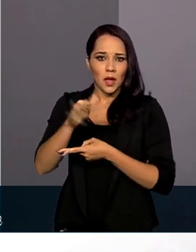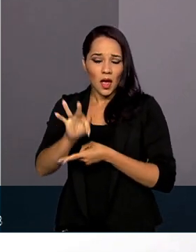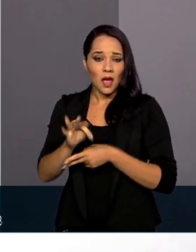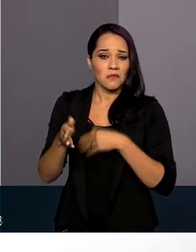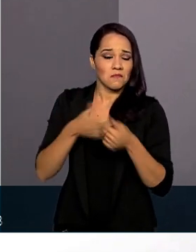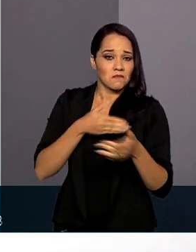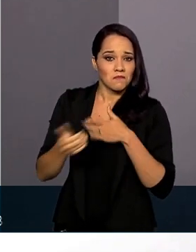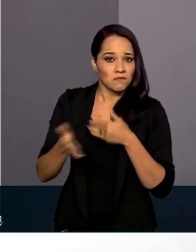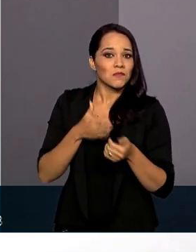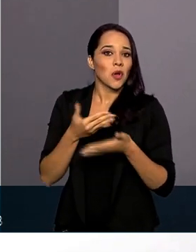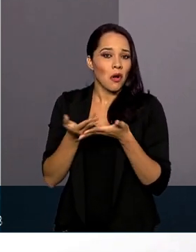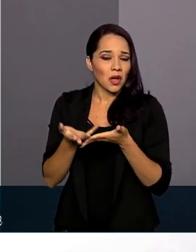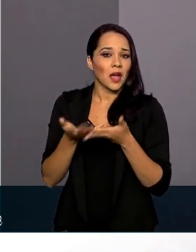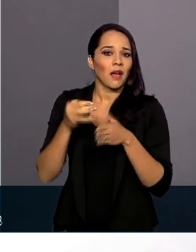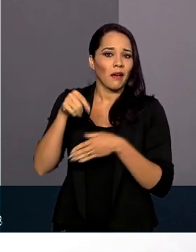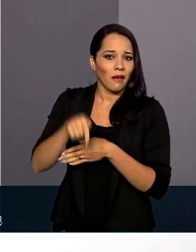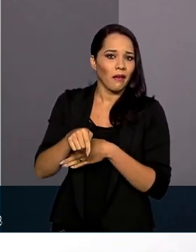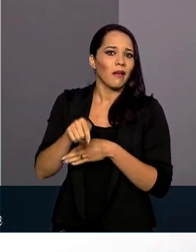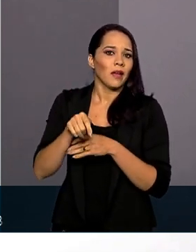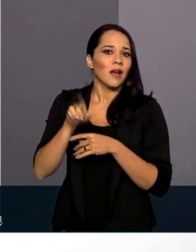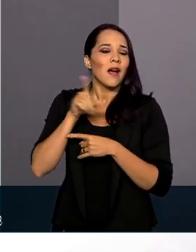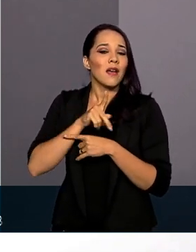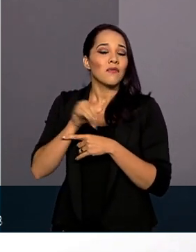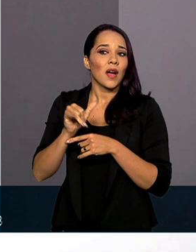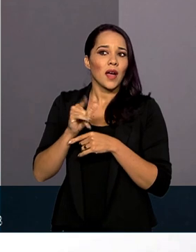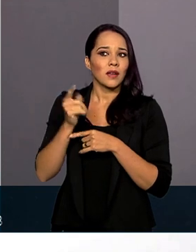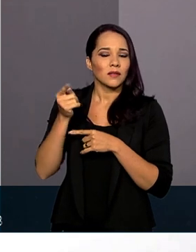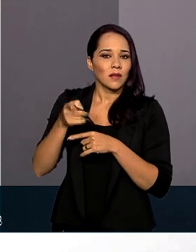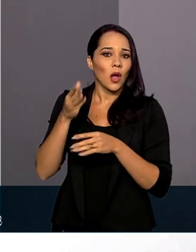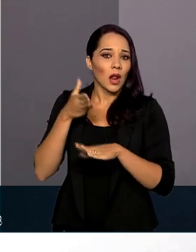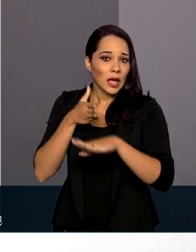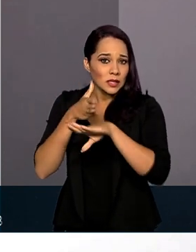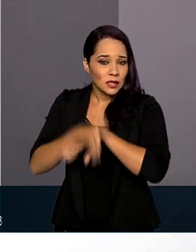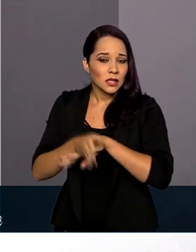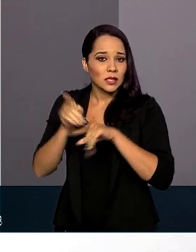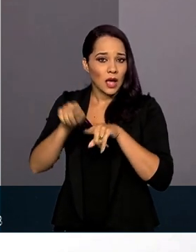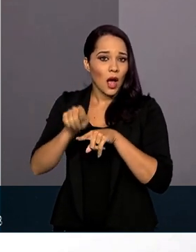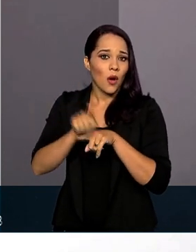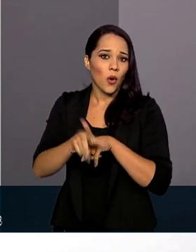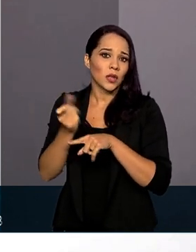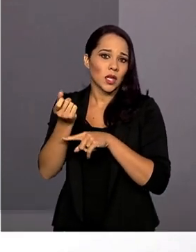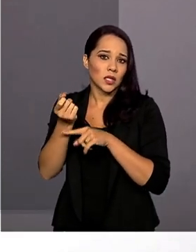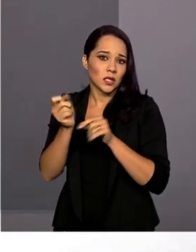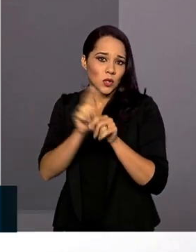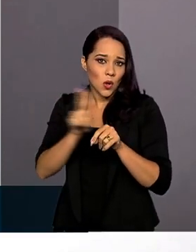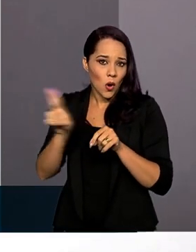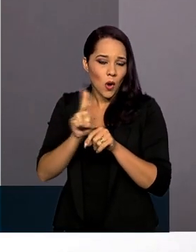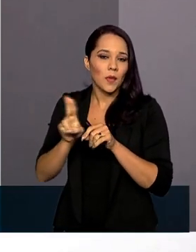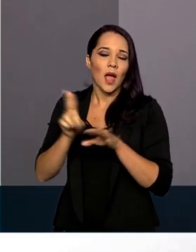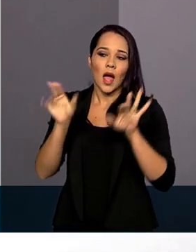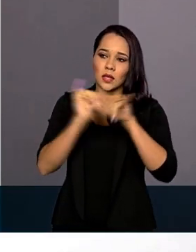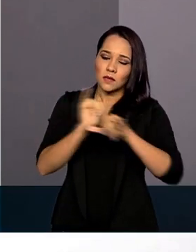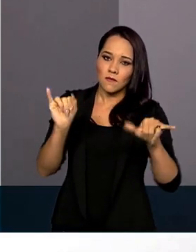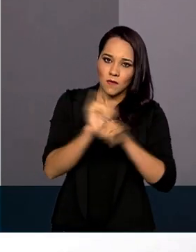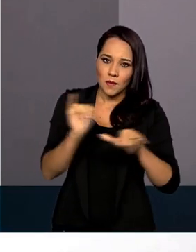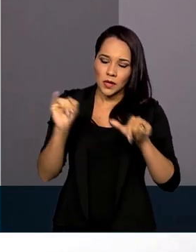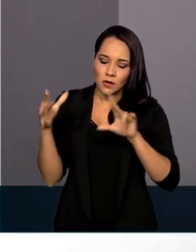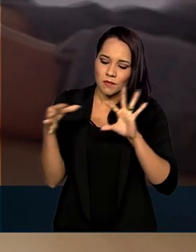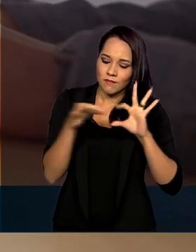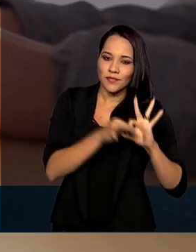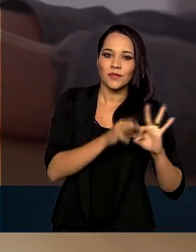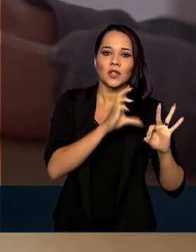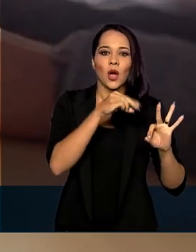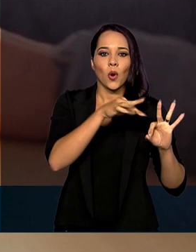enfim, qualquer das chaves elegíveis, ela vai ligar uma dessas chaves, um desses apelidos, às suas informações de